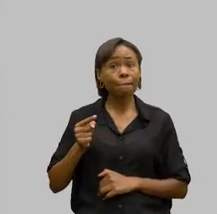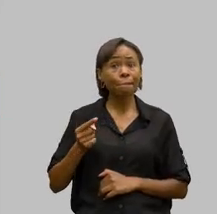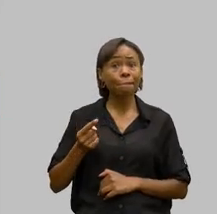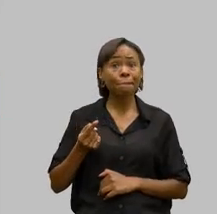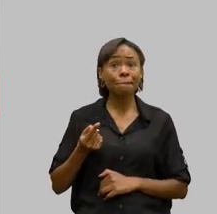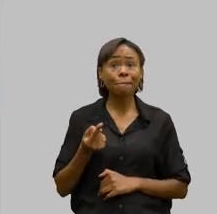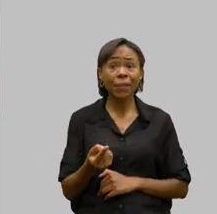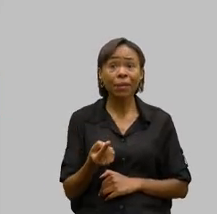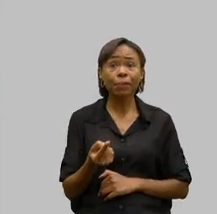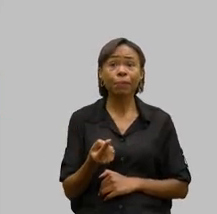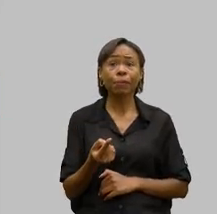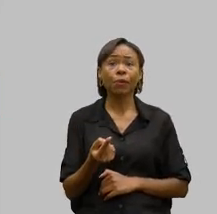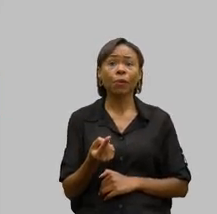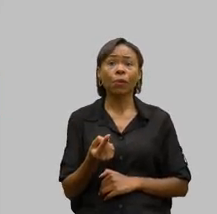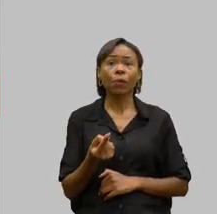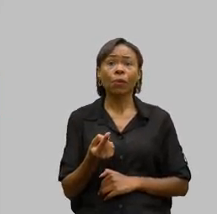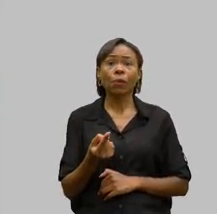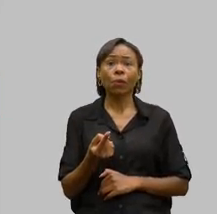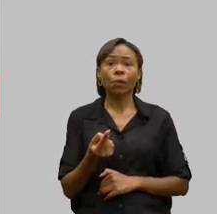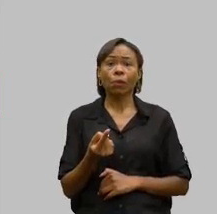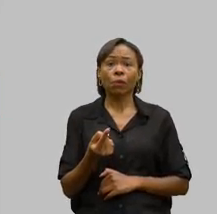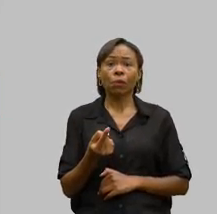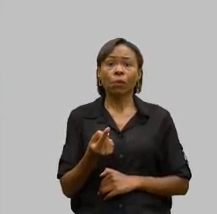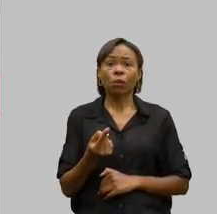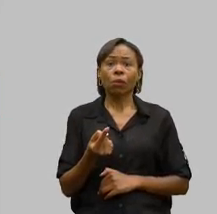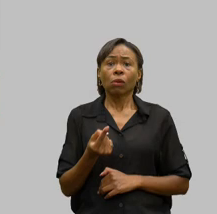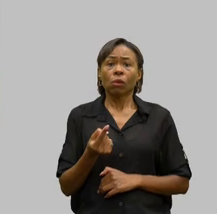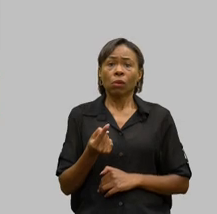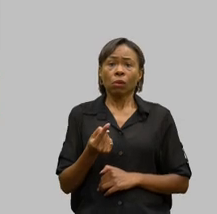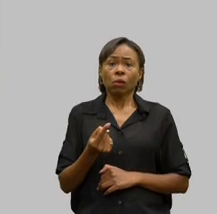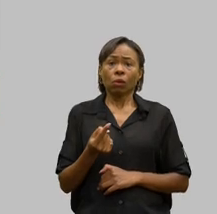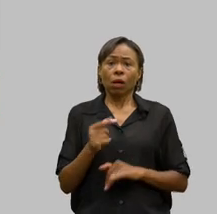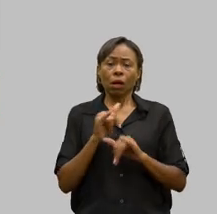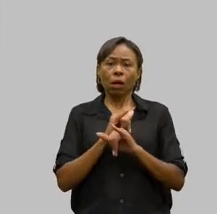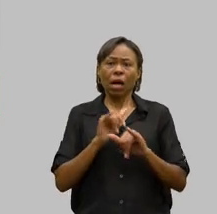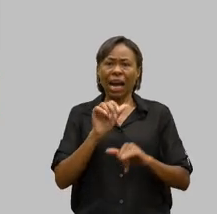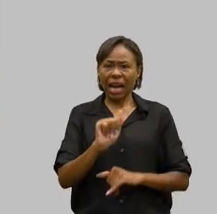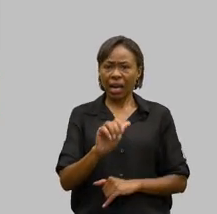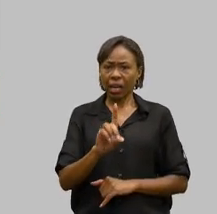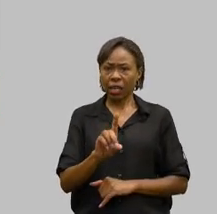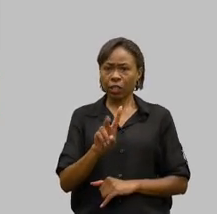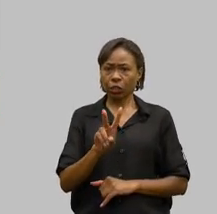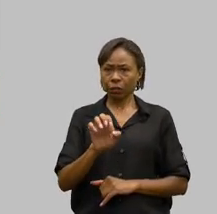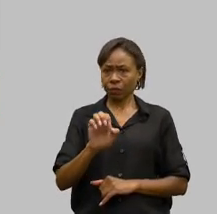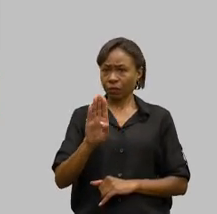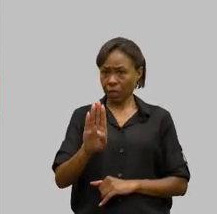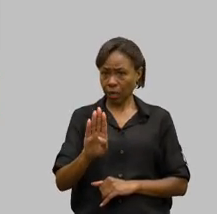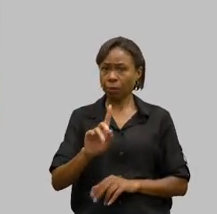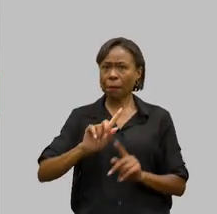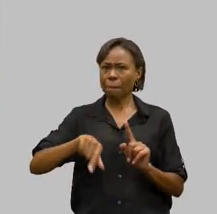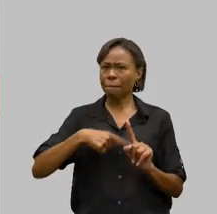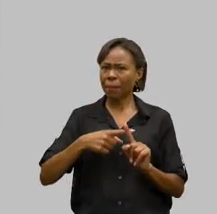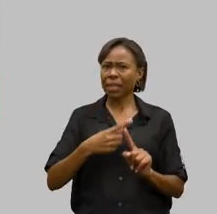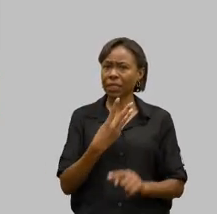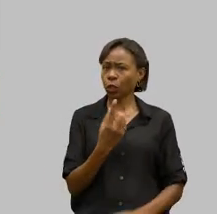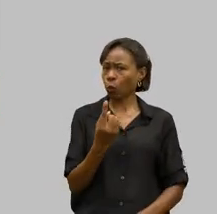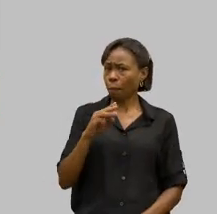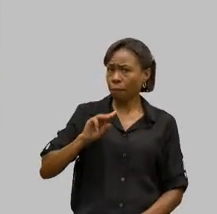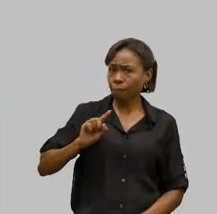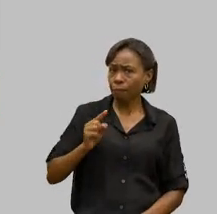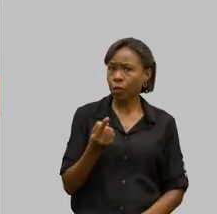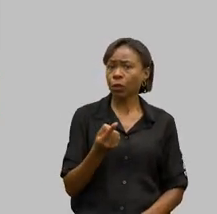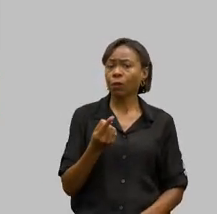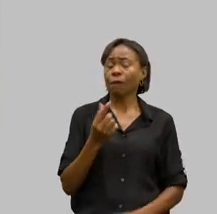publicados, que representam um investimento de 511 milhões, mais de 31 mil férias-prêmios publicadas,